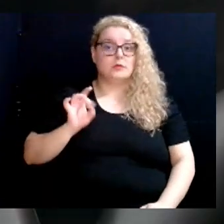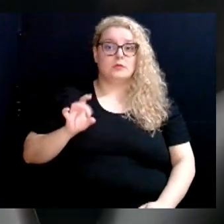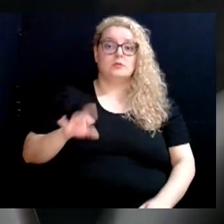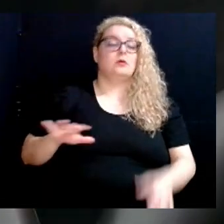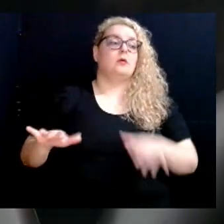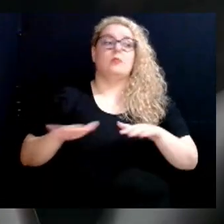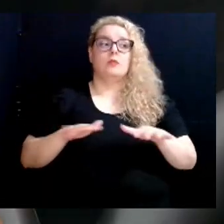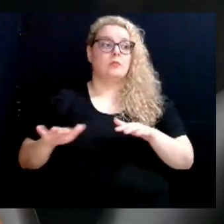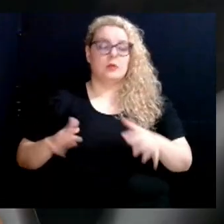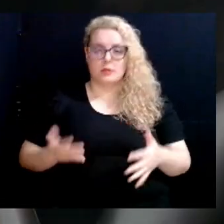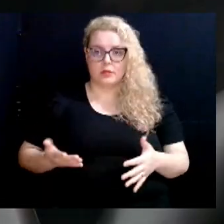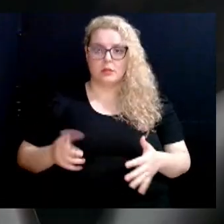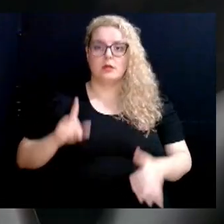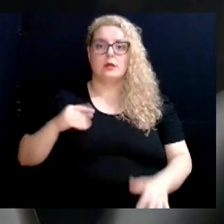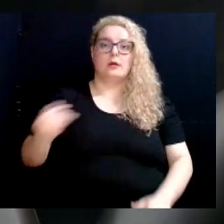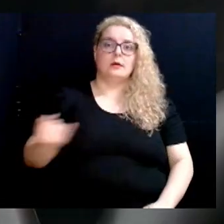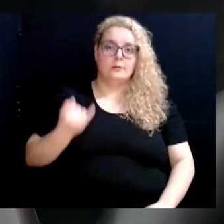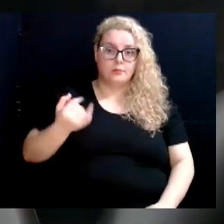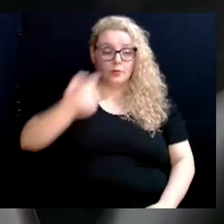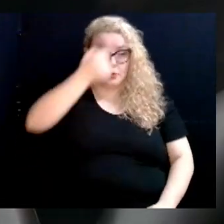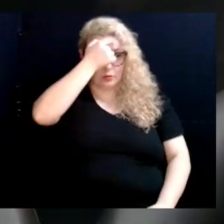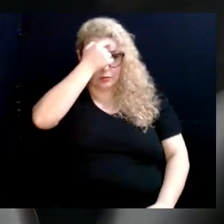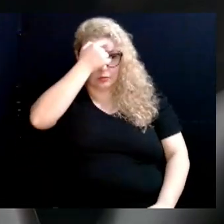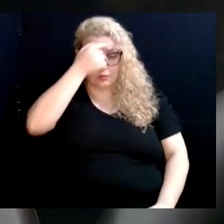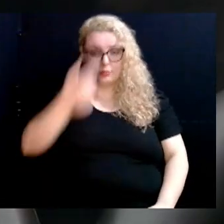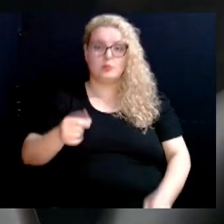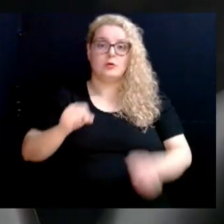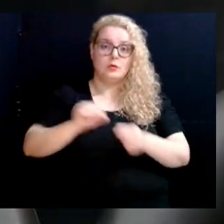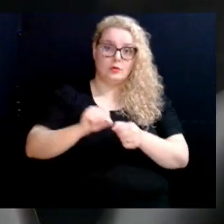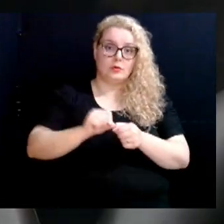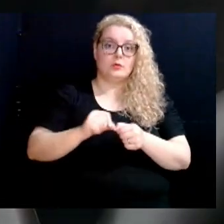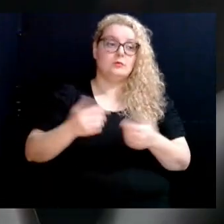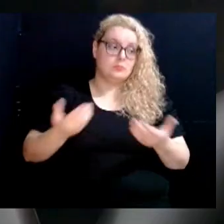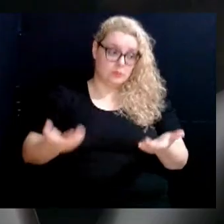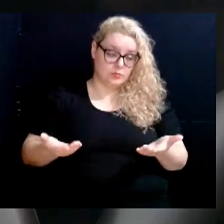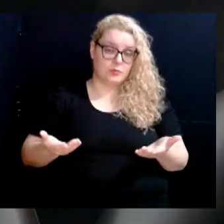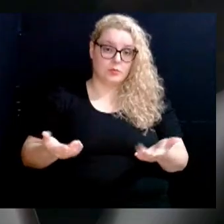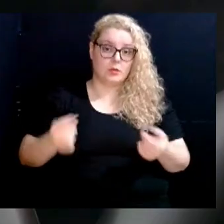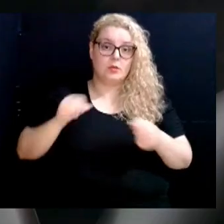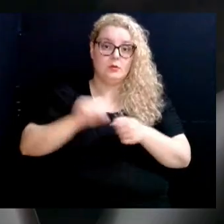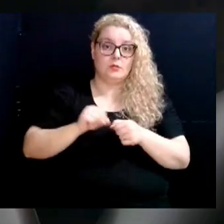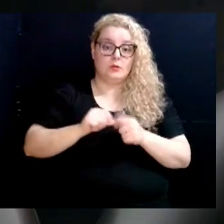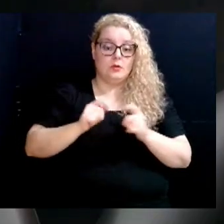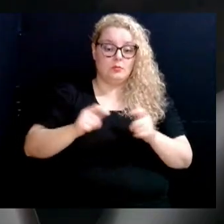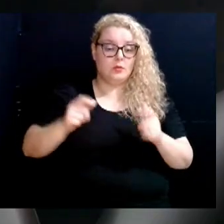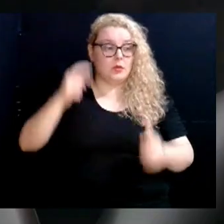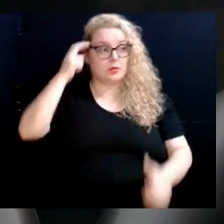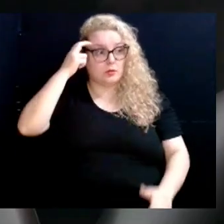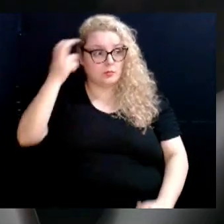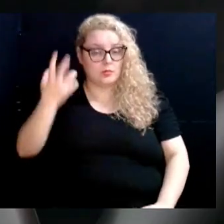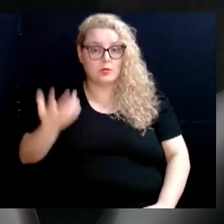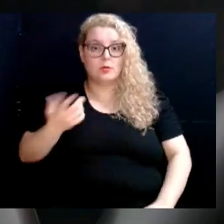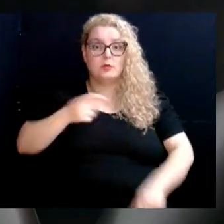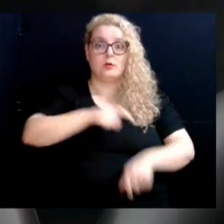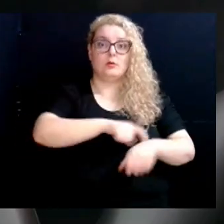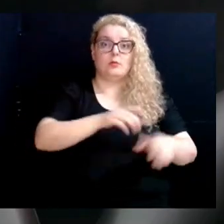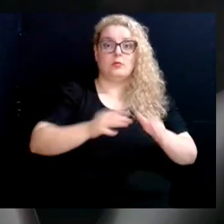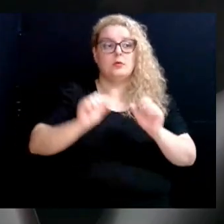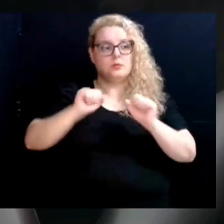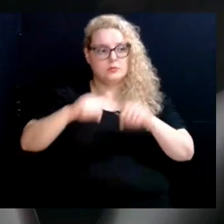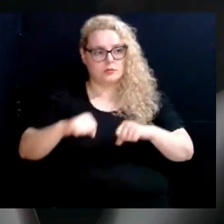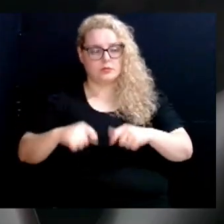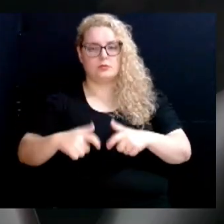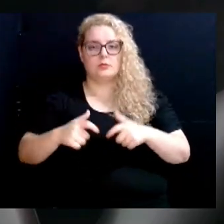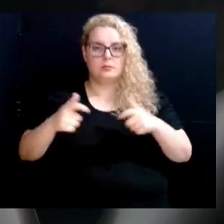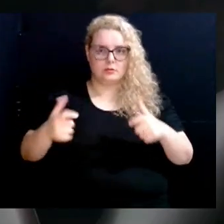movimentar. É importante a gente ter uma consciência daquilo que você está fazendo e realizando e fazer progressões inteligentes. Em momentos, sim, você vai precisar aumentar a